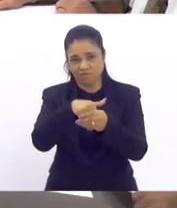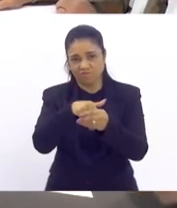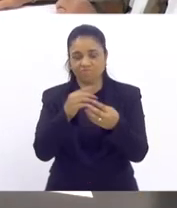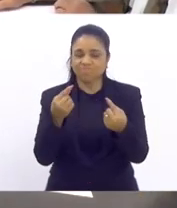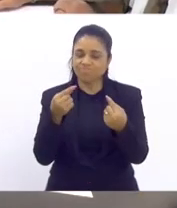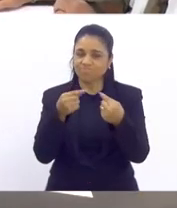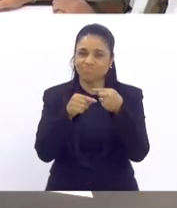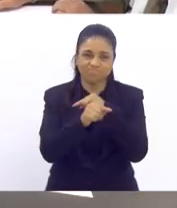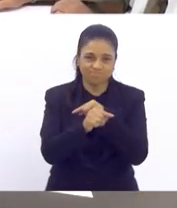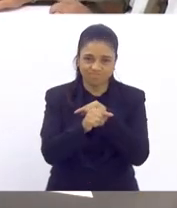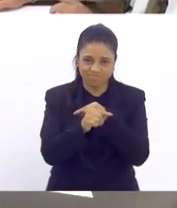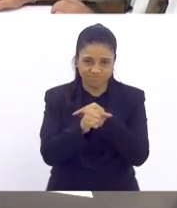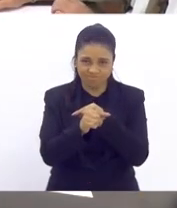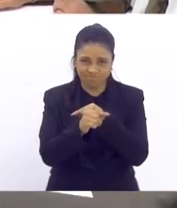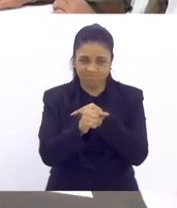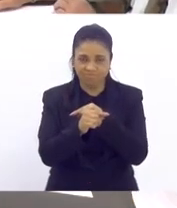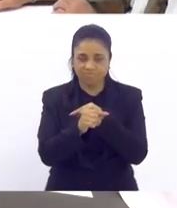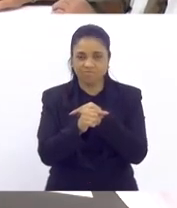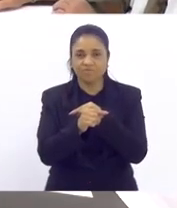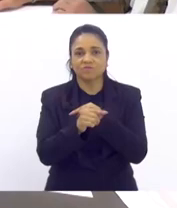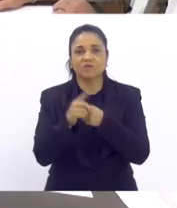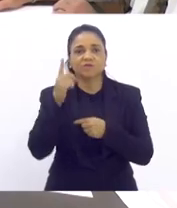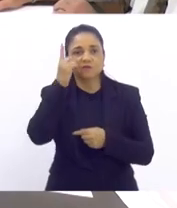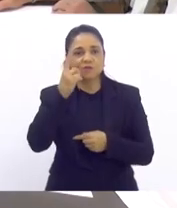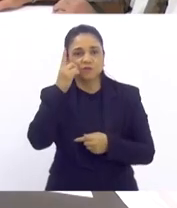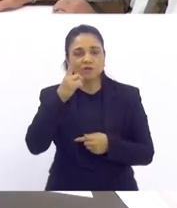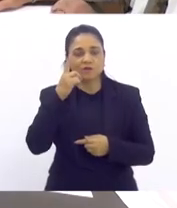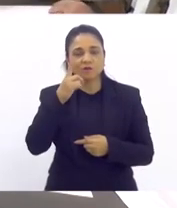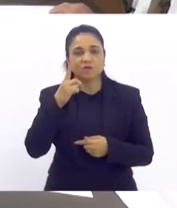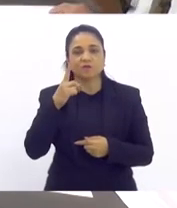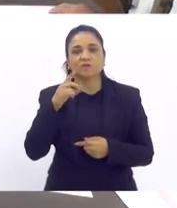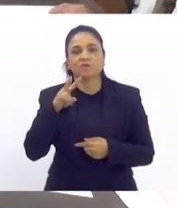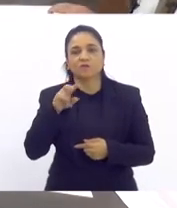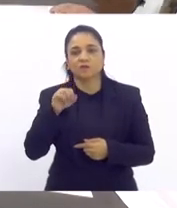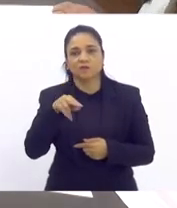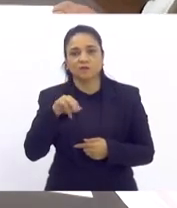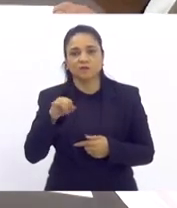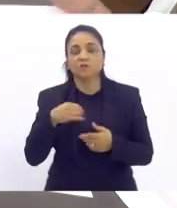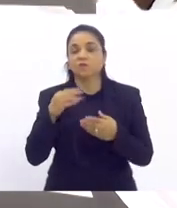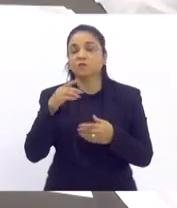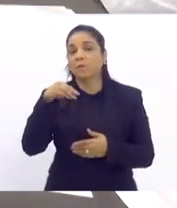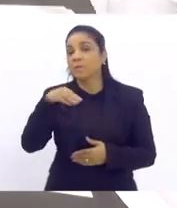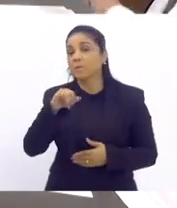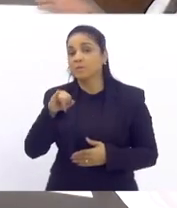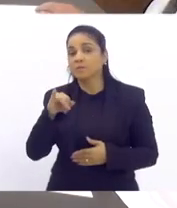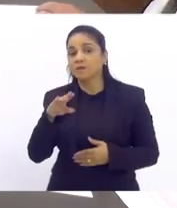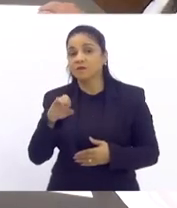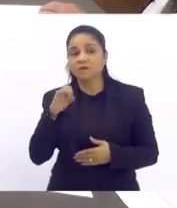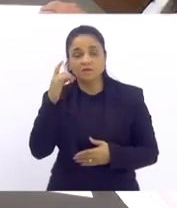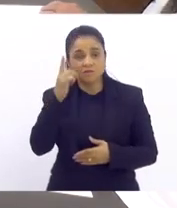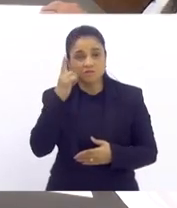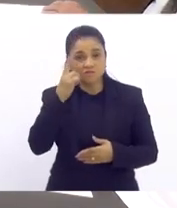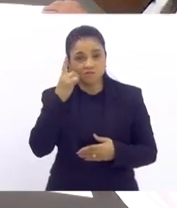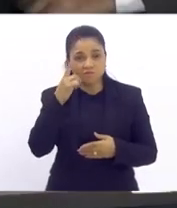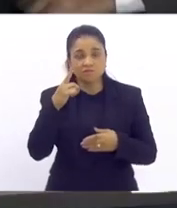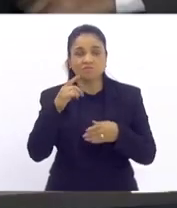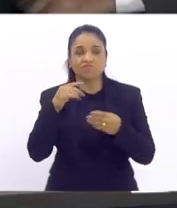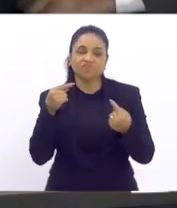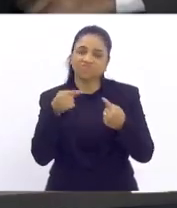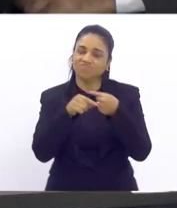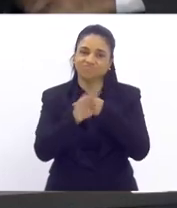divergente voto divergente do deputado Vinícius cozzolino como declarei acompanha o voto divergente